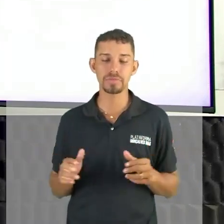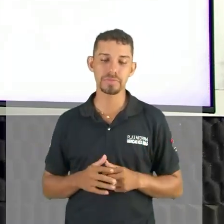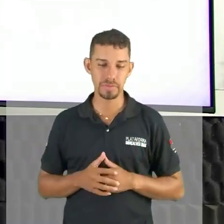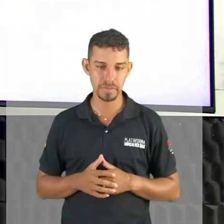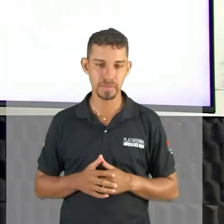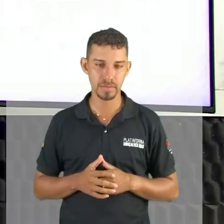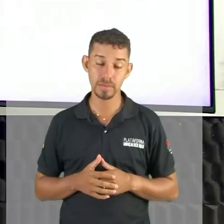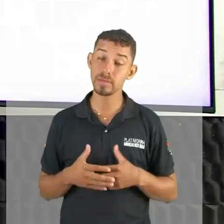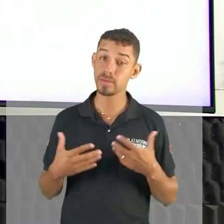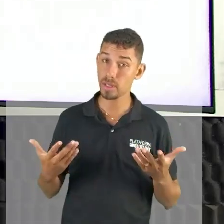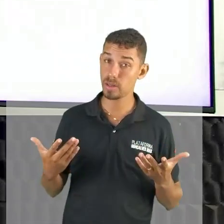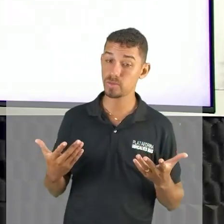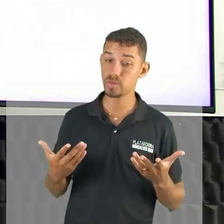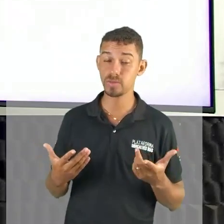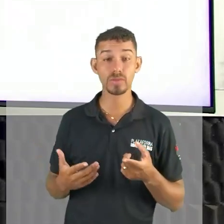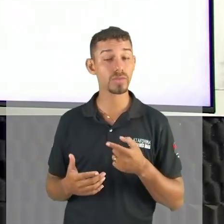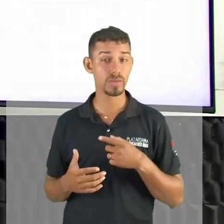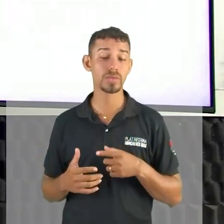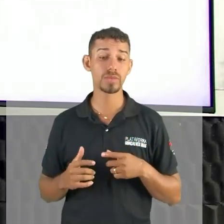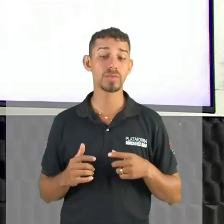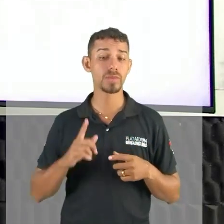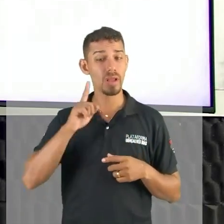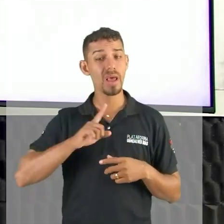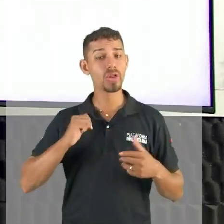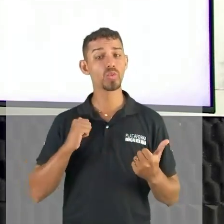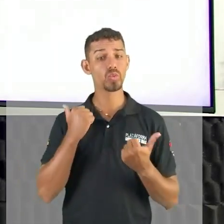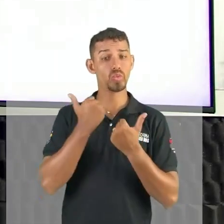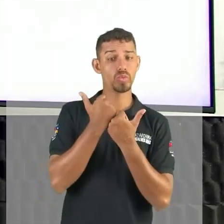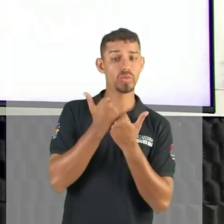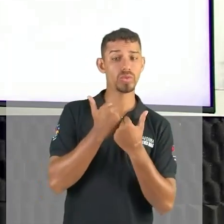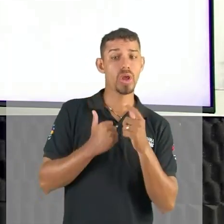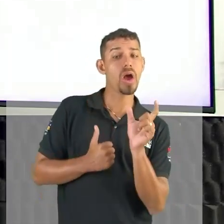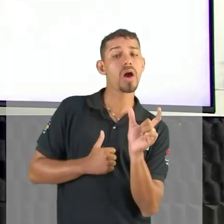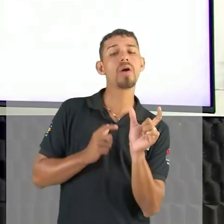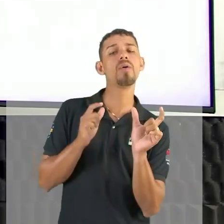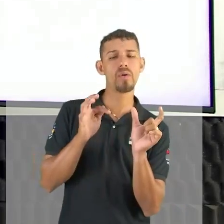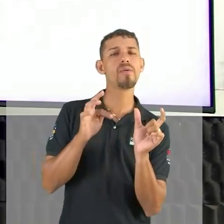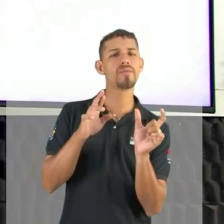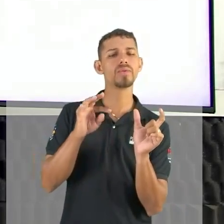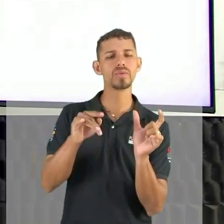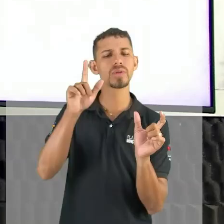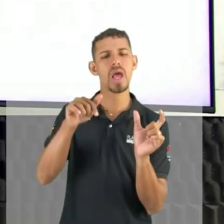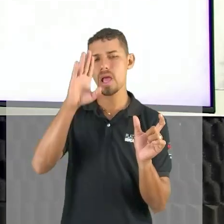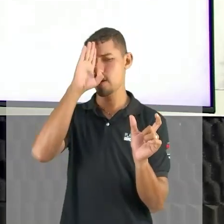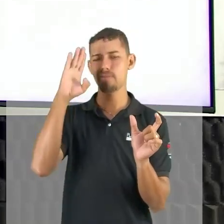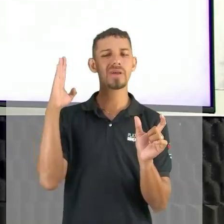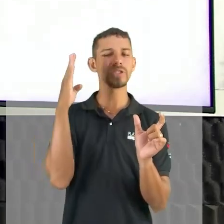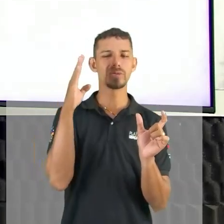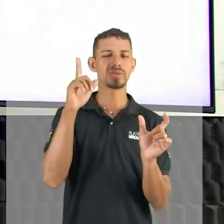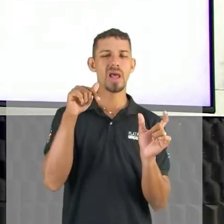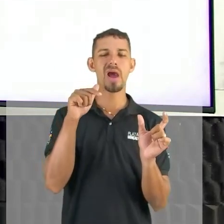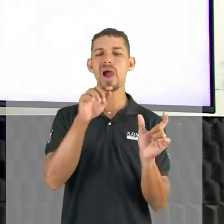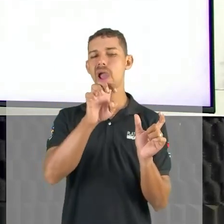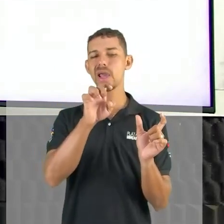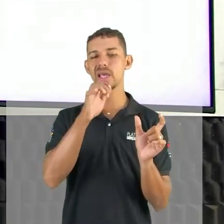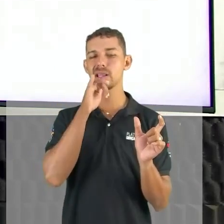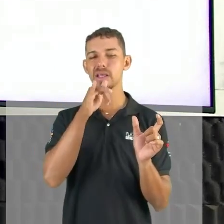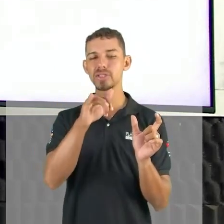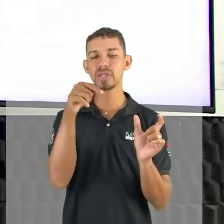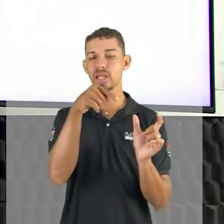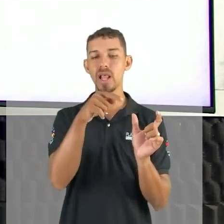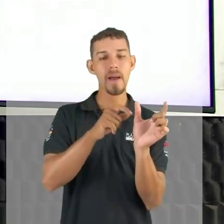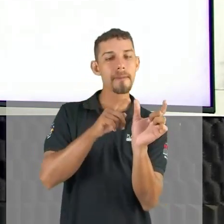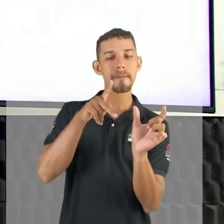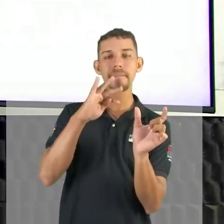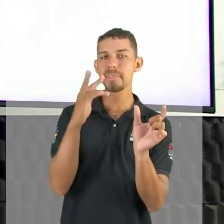Então, nesse caso aqui, substituir a fonte da energia é a principal e a mais eficiente das práticas, porque aí